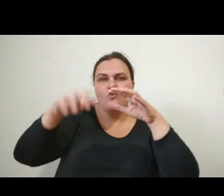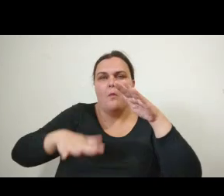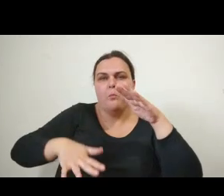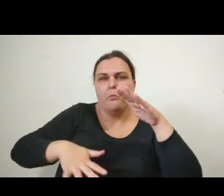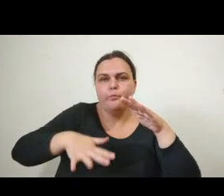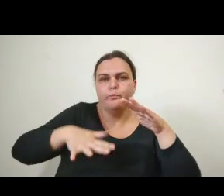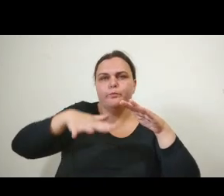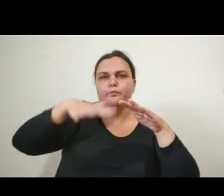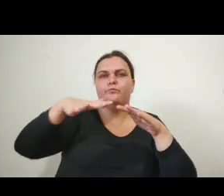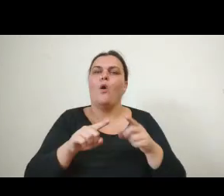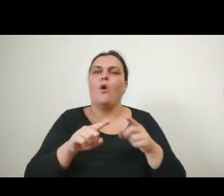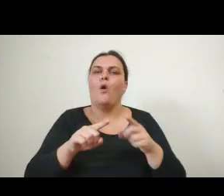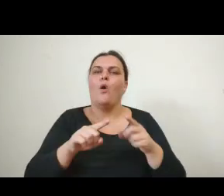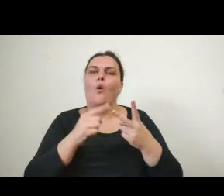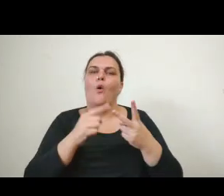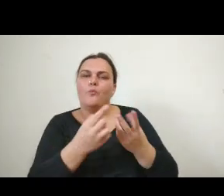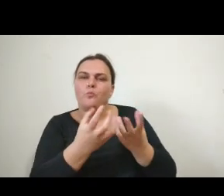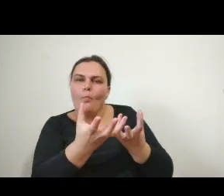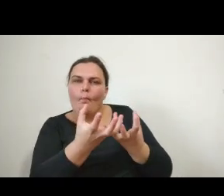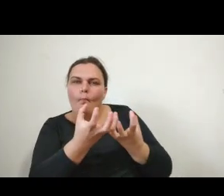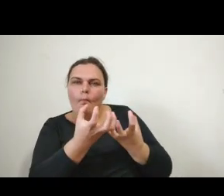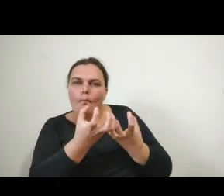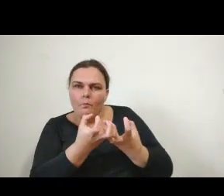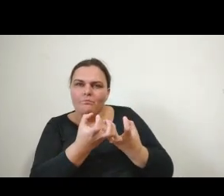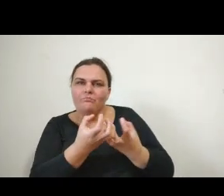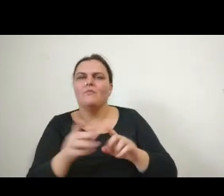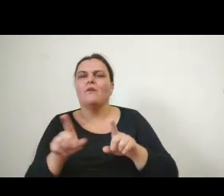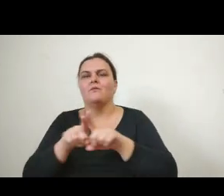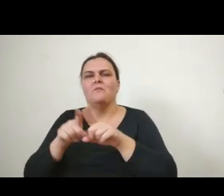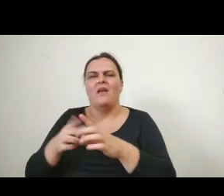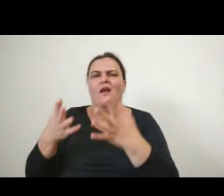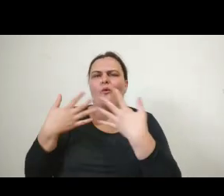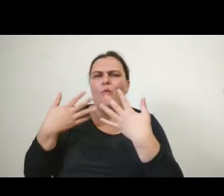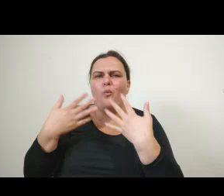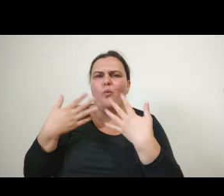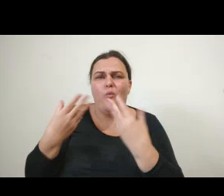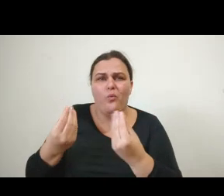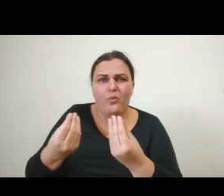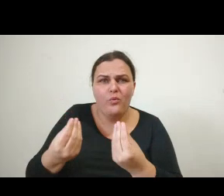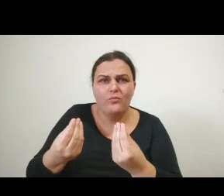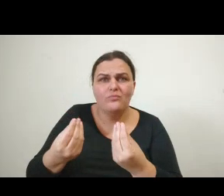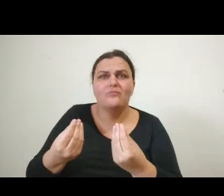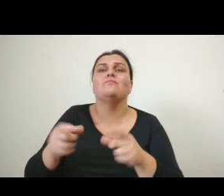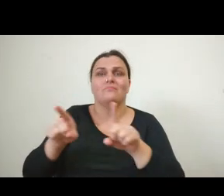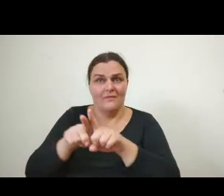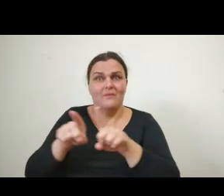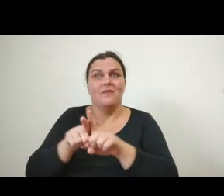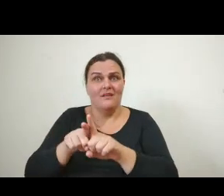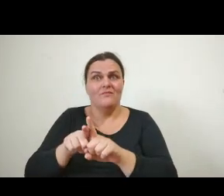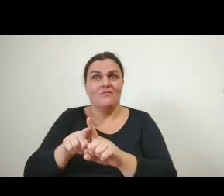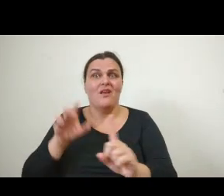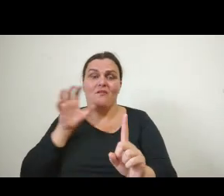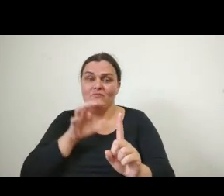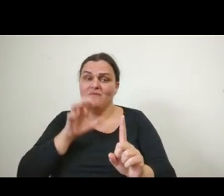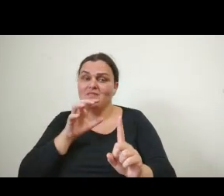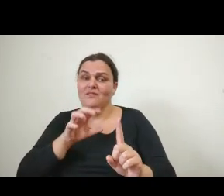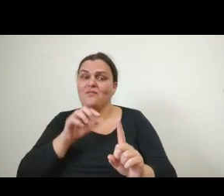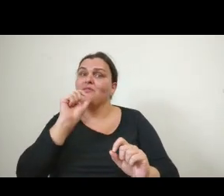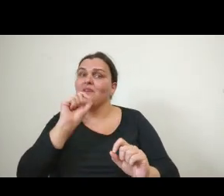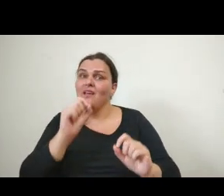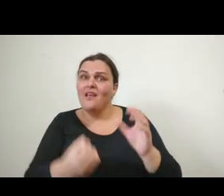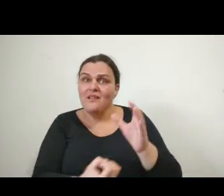da produção. Esses eventos climáticos extremos eles devem ocorrer com maior frequência, com maior intensidade, com as mudanças